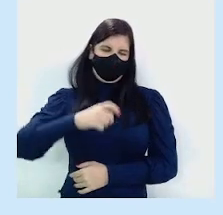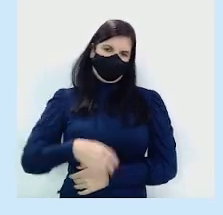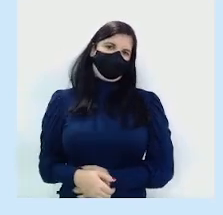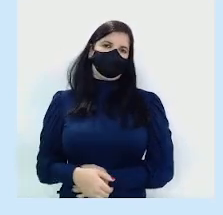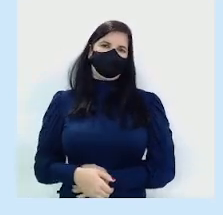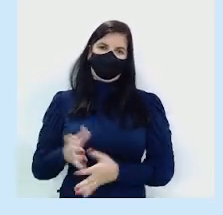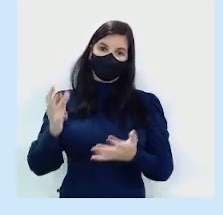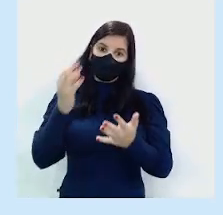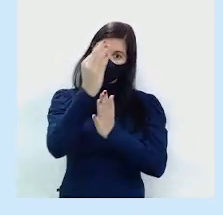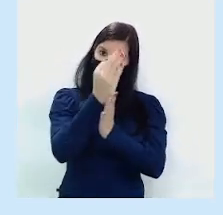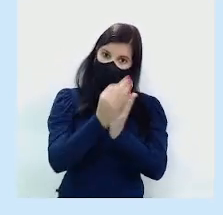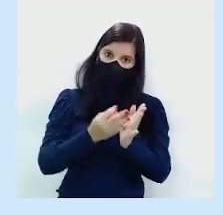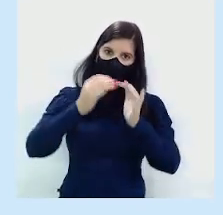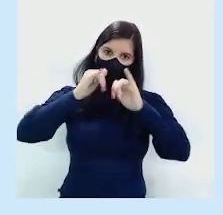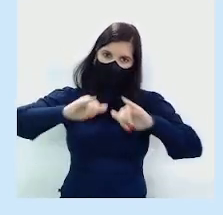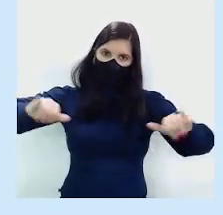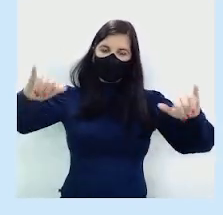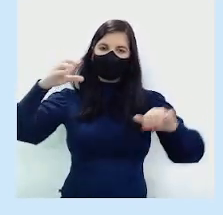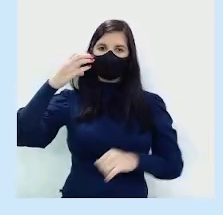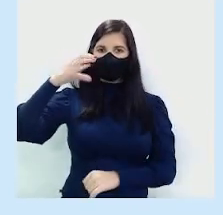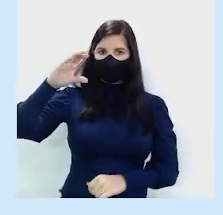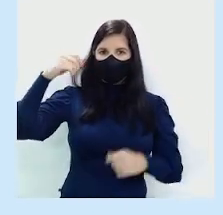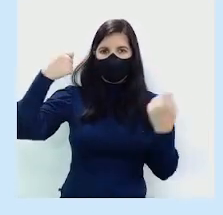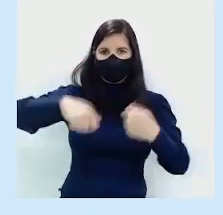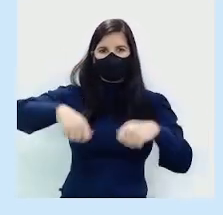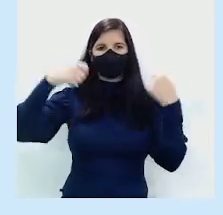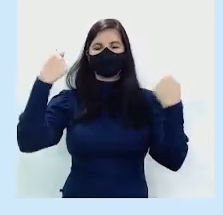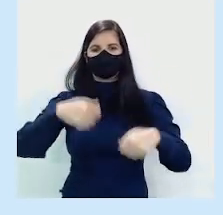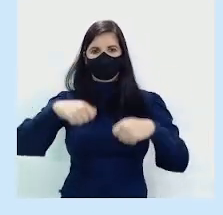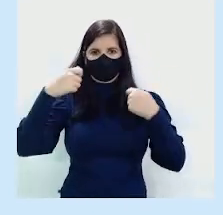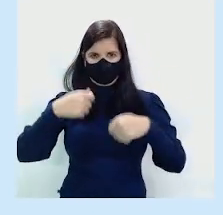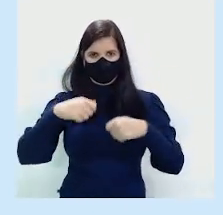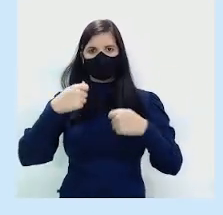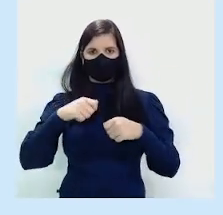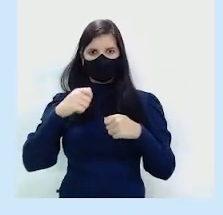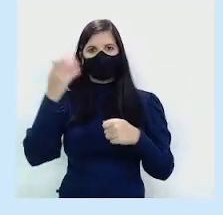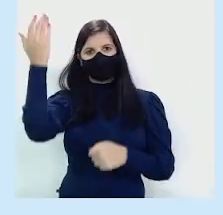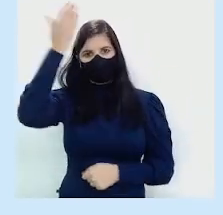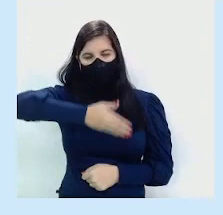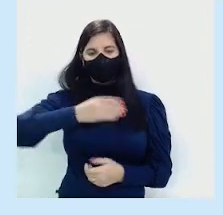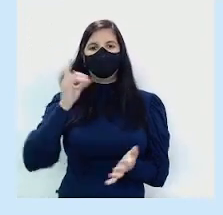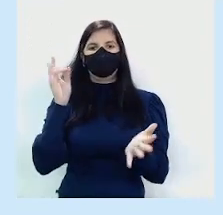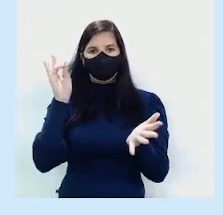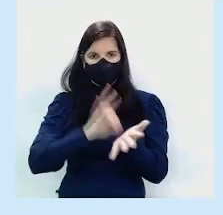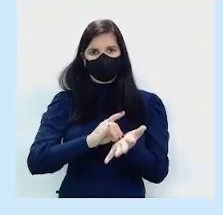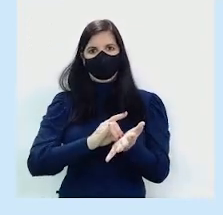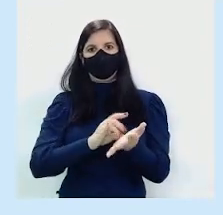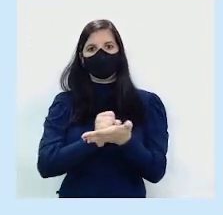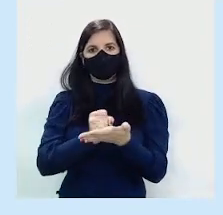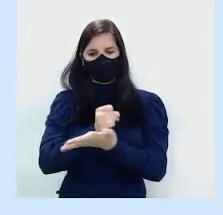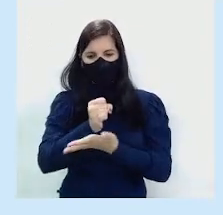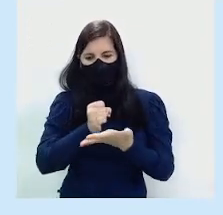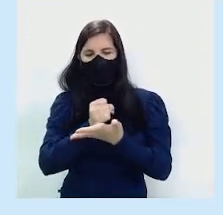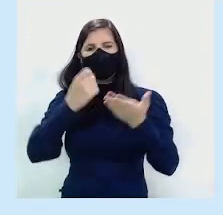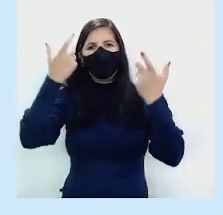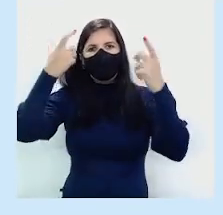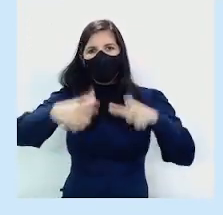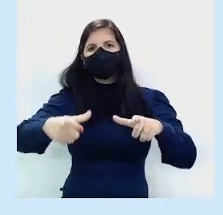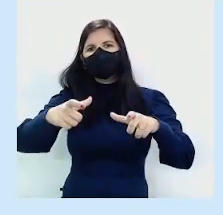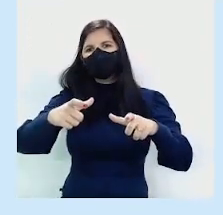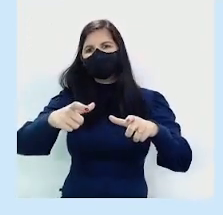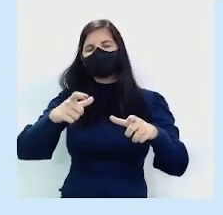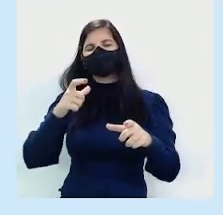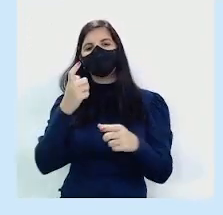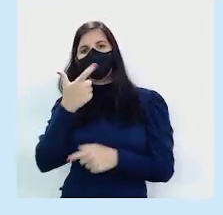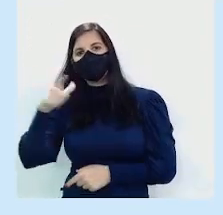todo texto de divulgação científica precisa ter o embasamento do cientista,